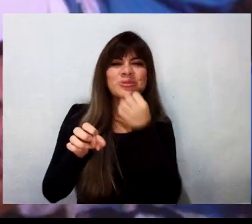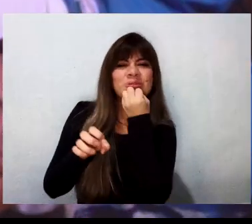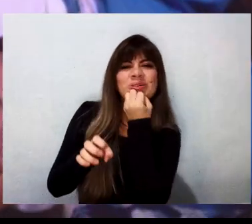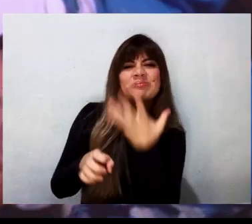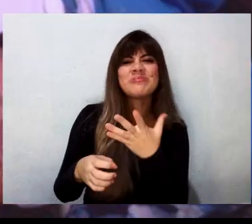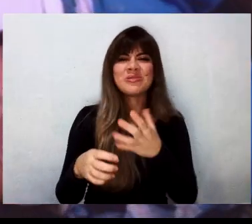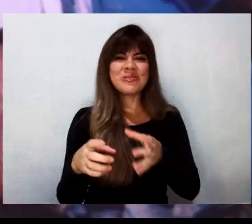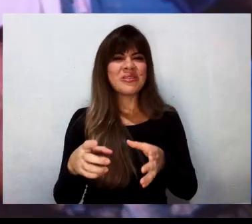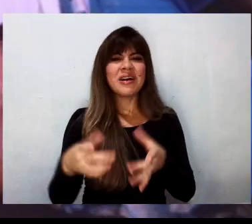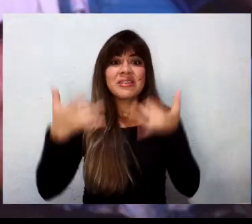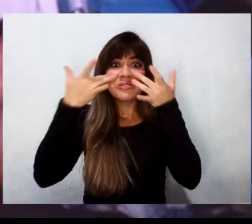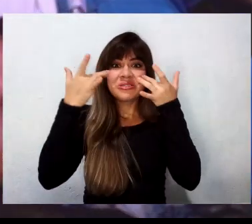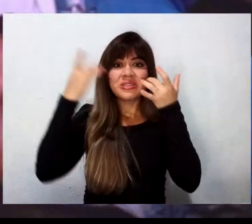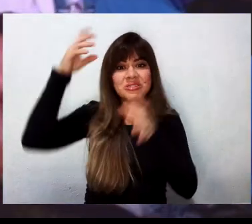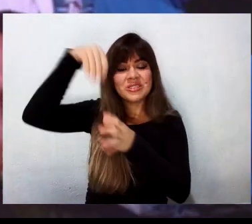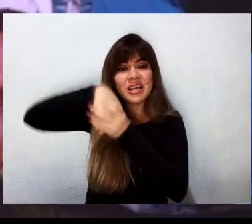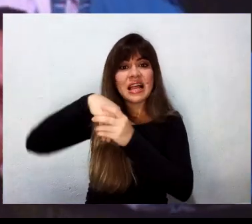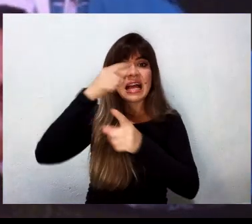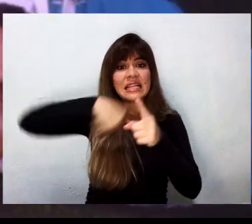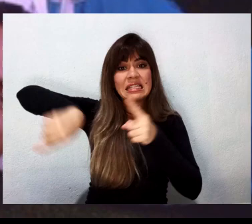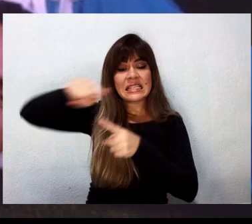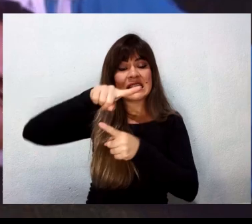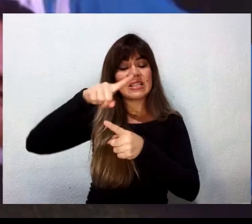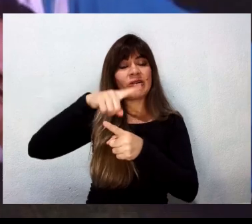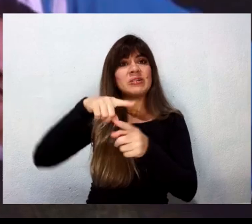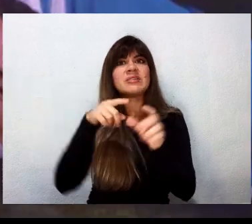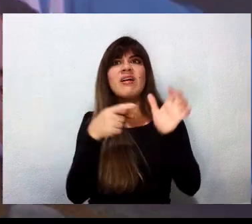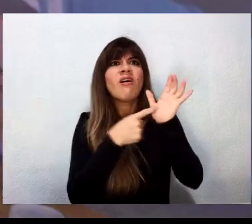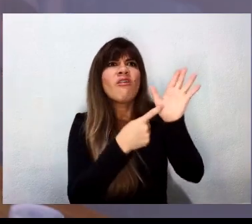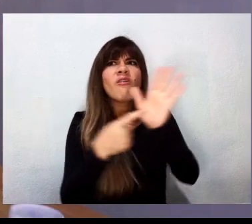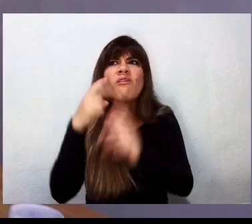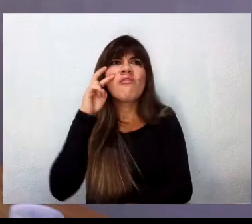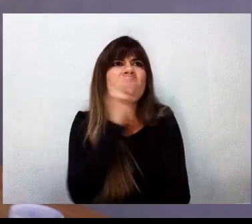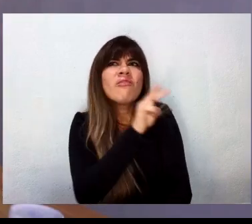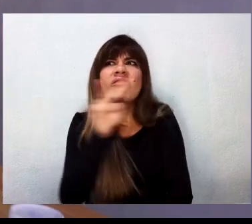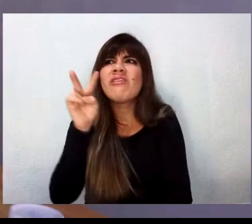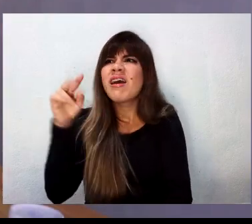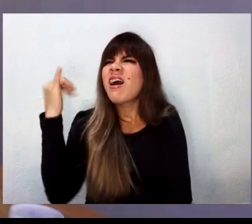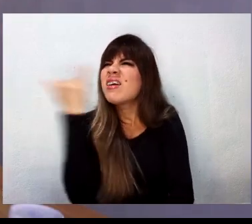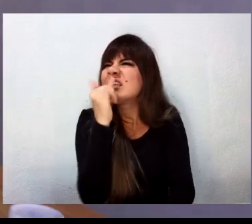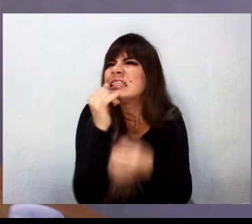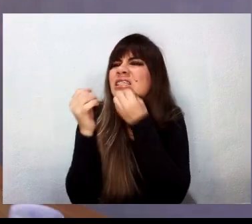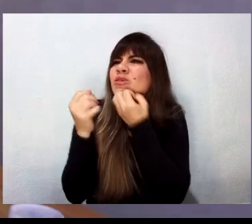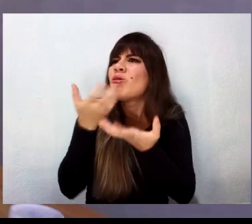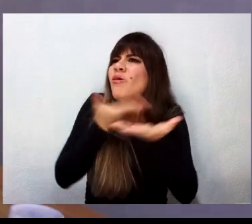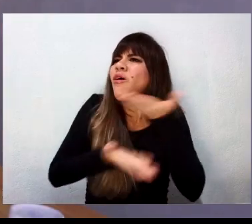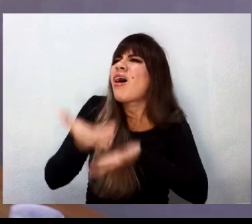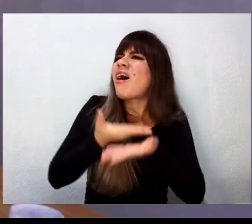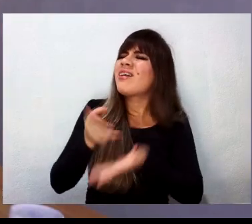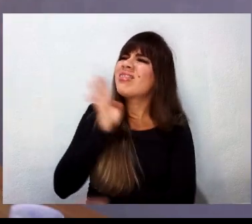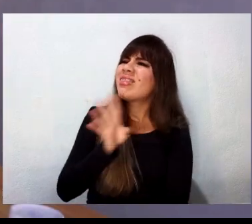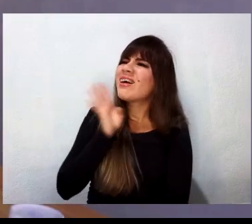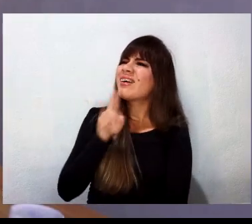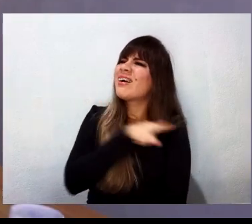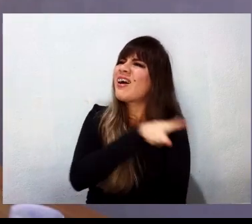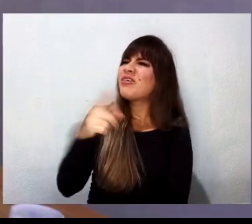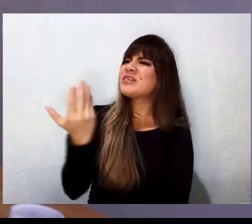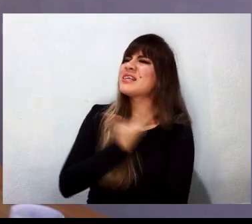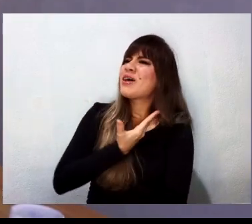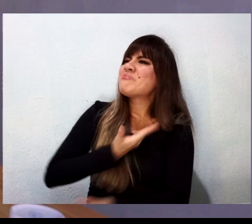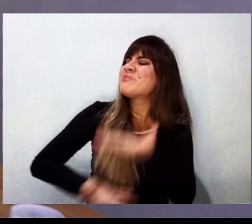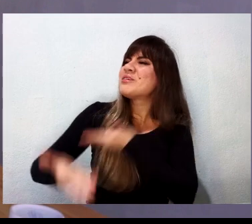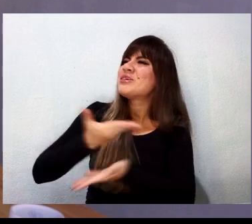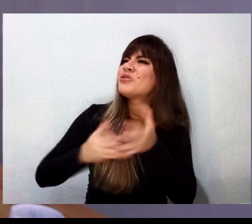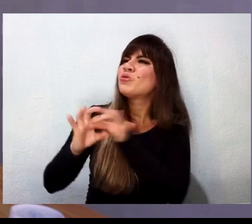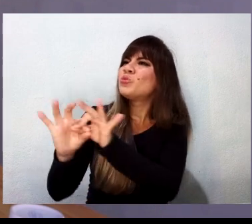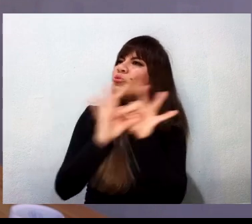lá no Teatro Emiliano Queiroz. E quando você vê aquela energia de outro coletivo ali e tal, você começa a dizer, poxa, bacana essa